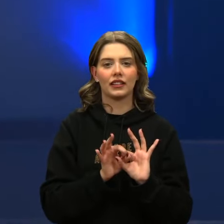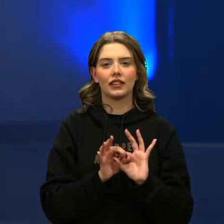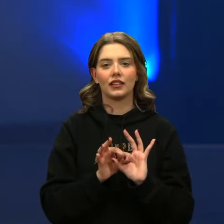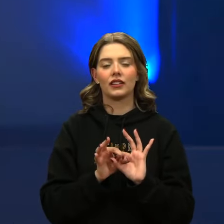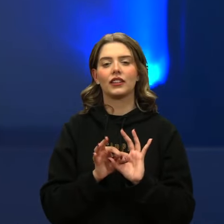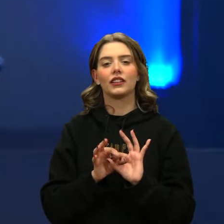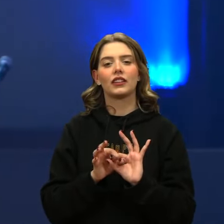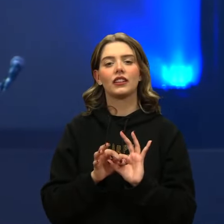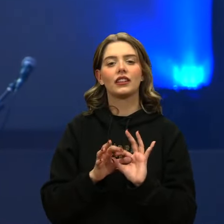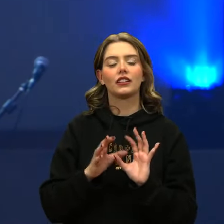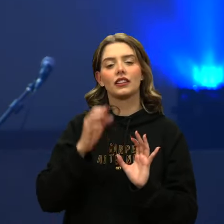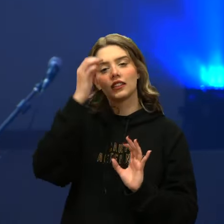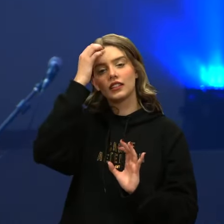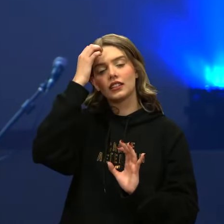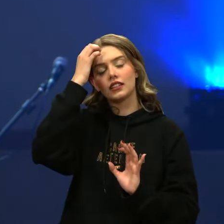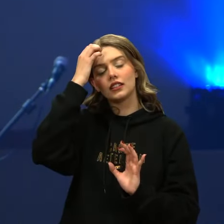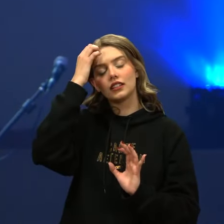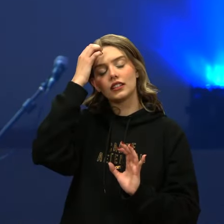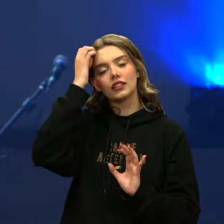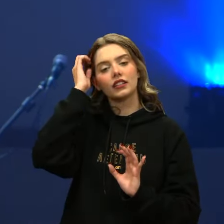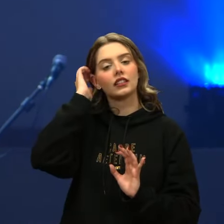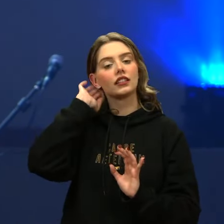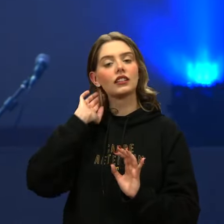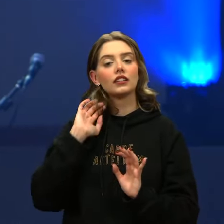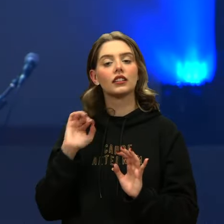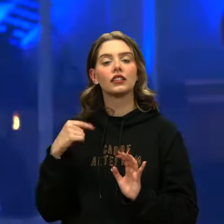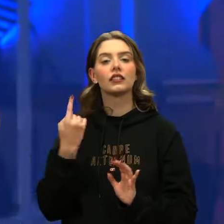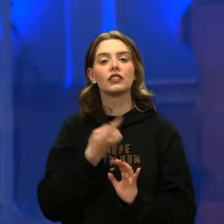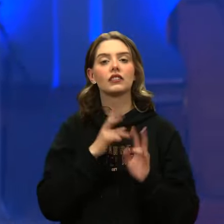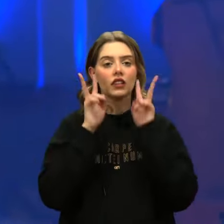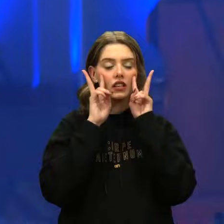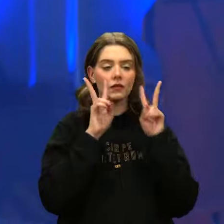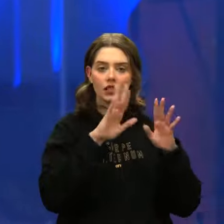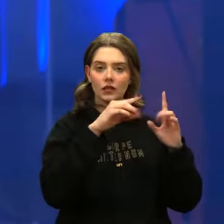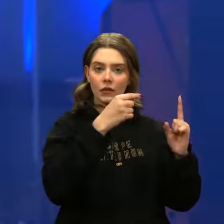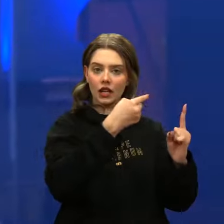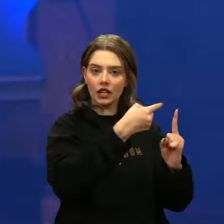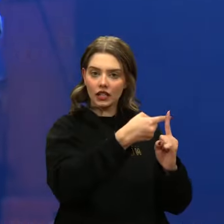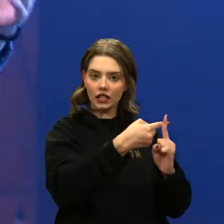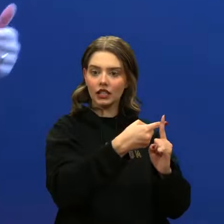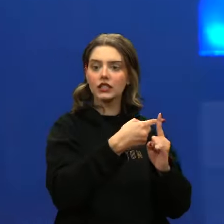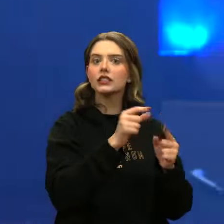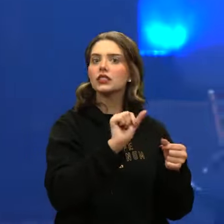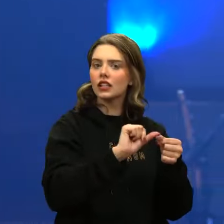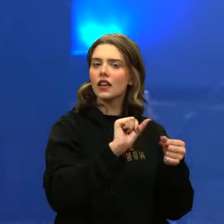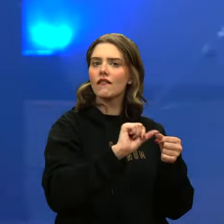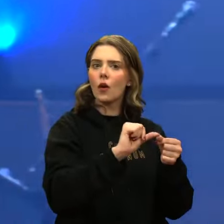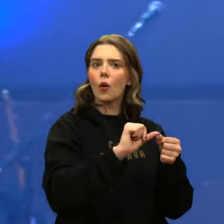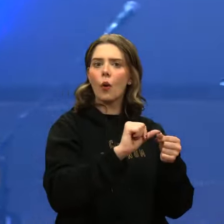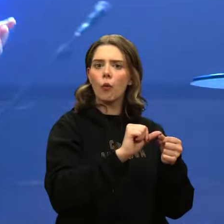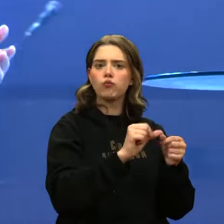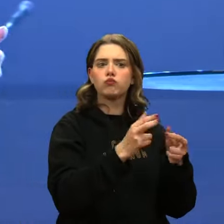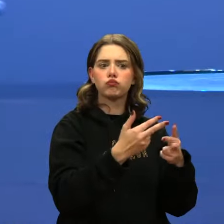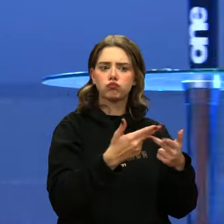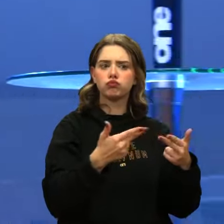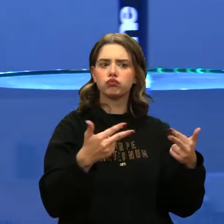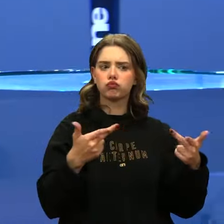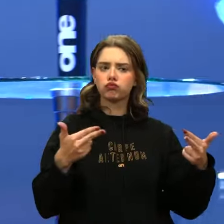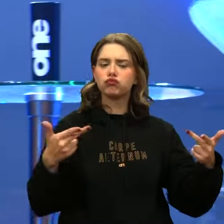muitas posses, como a igreja de Laodiceia. Nós vemos uma igreja que já tinha feito muito, né, na sua vida